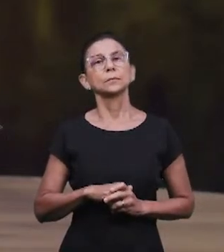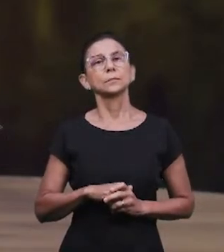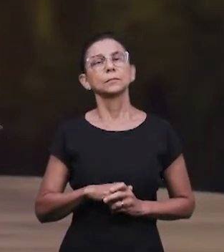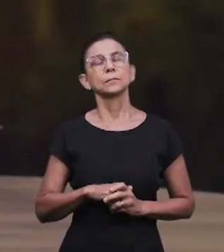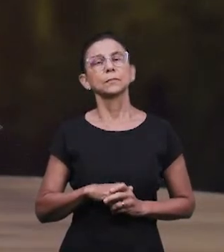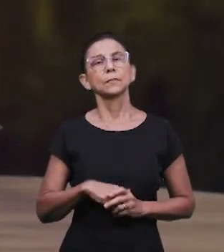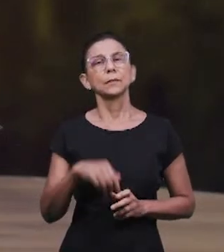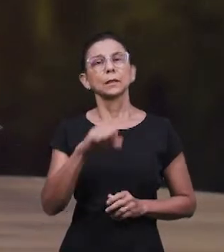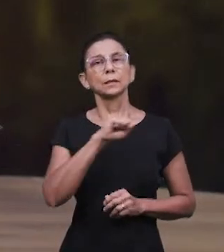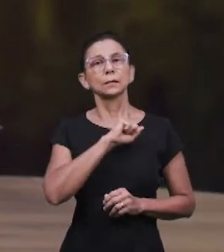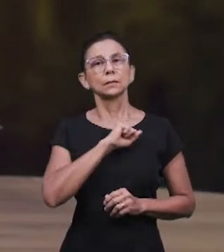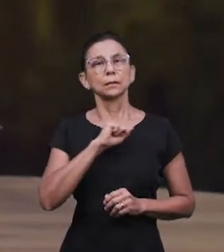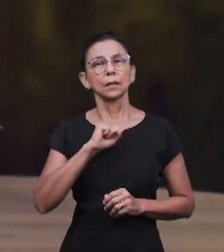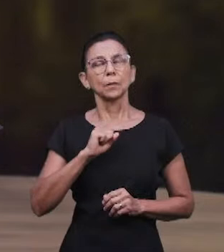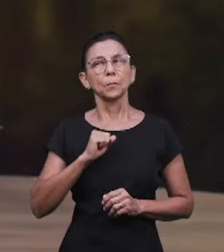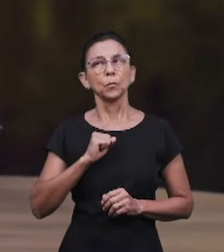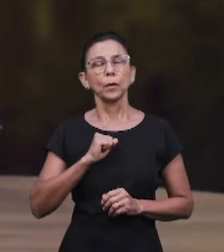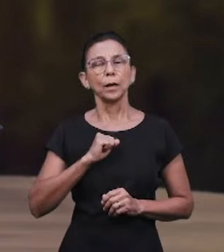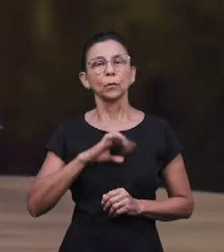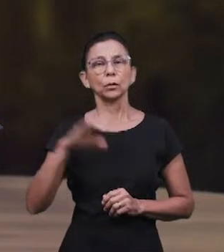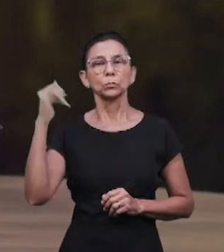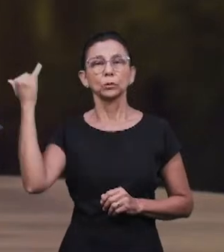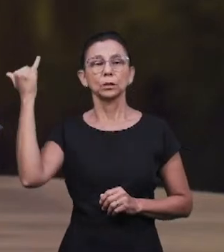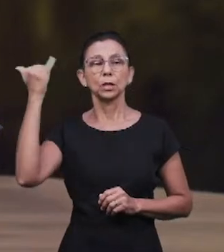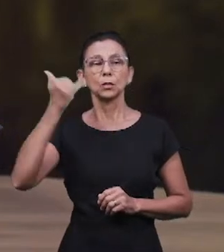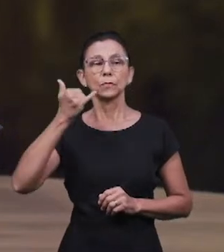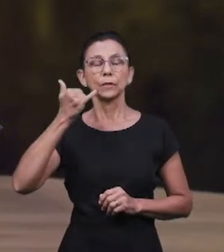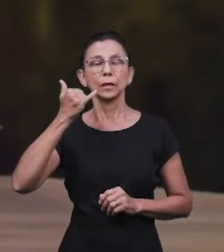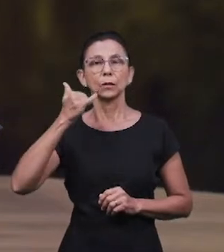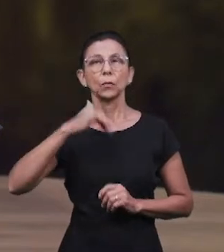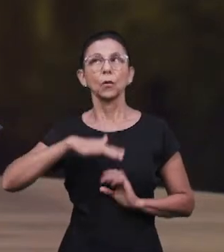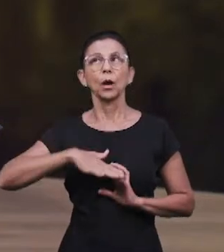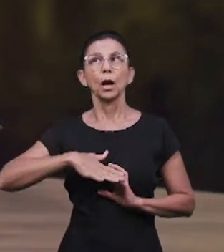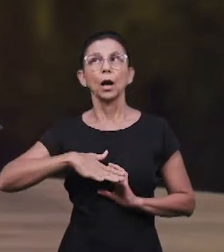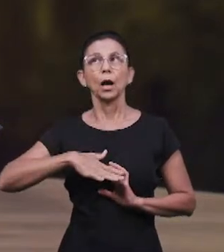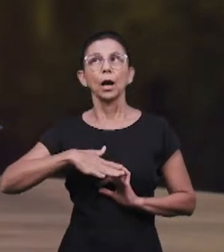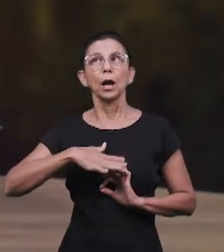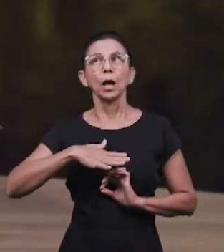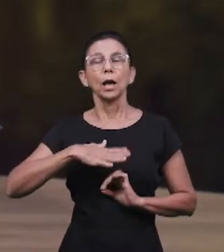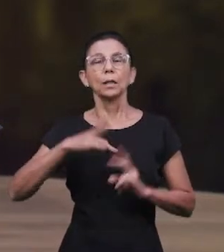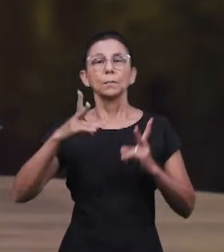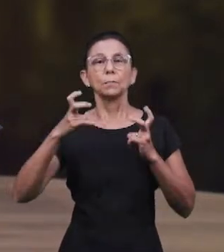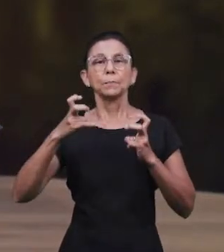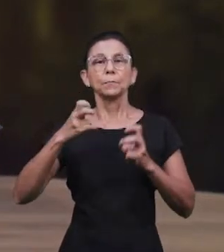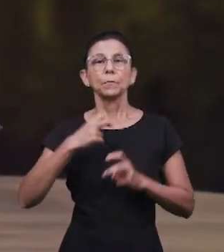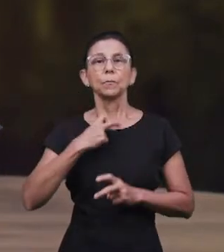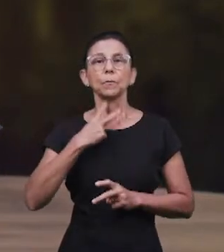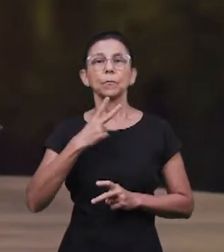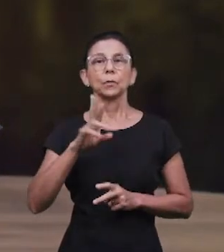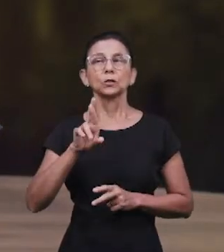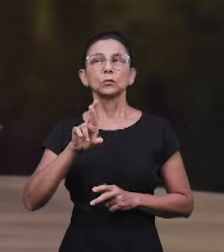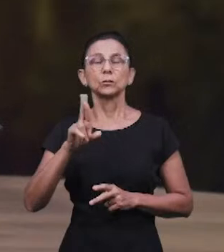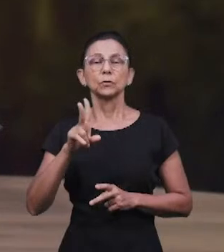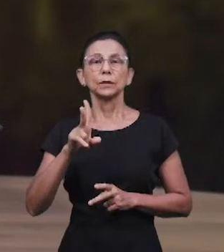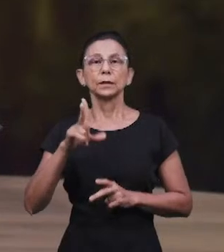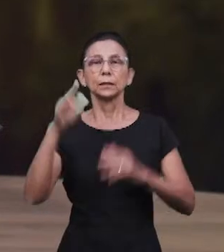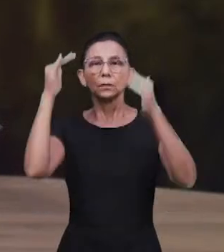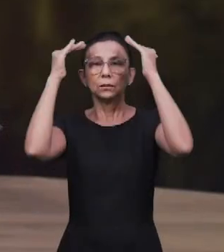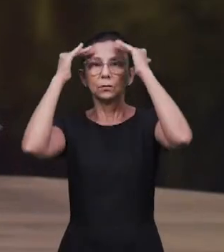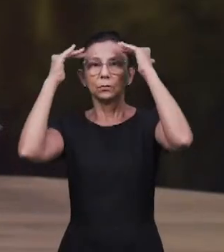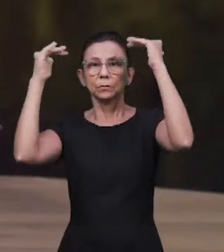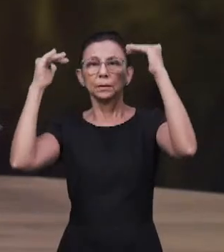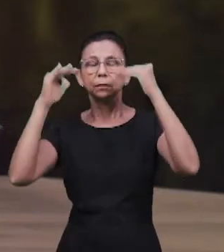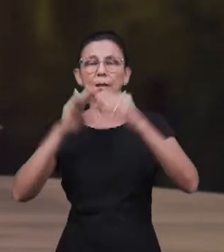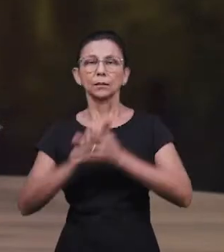direitinho essa voz de outra voz. E ele obedeceu e foi ser o servo que Deus